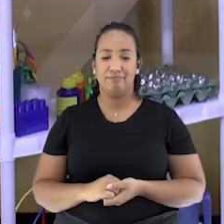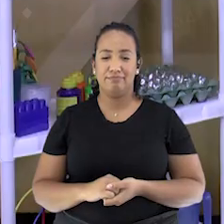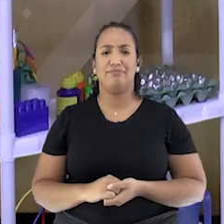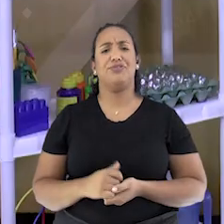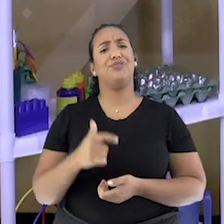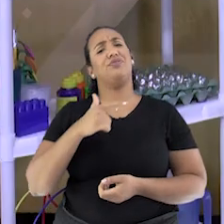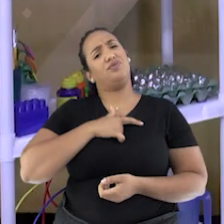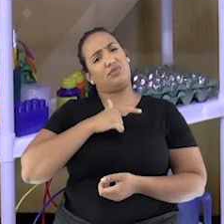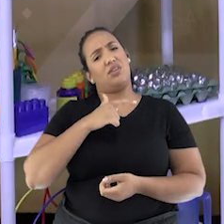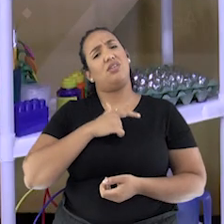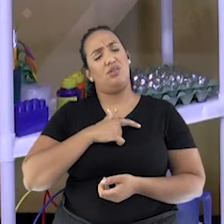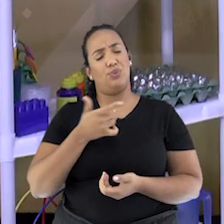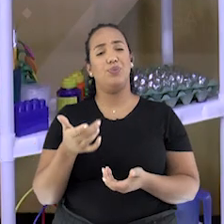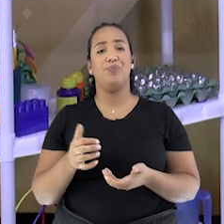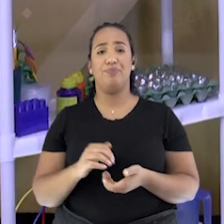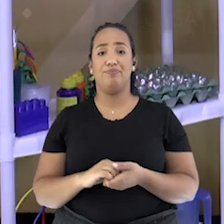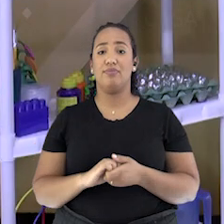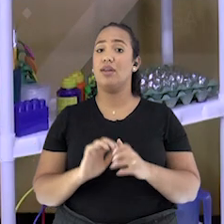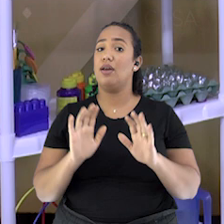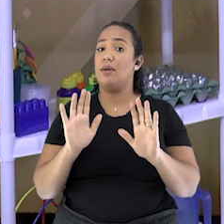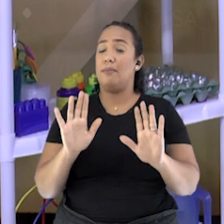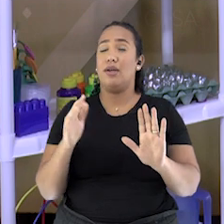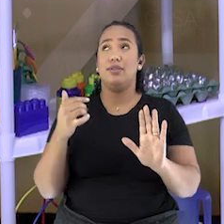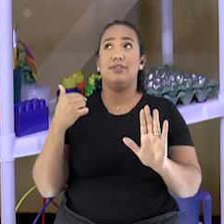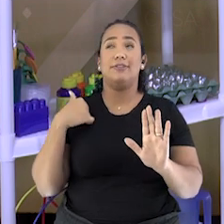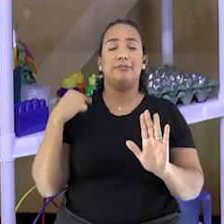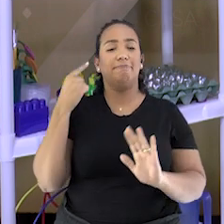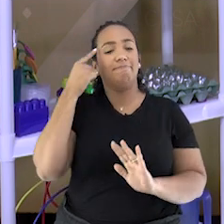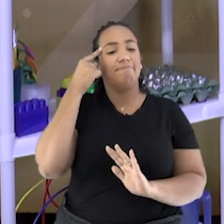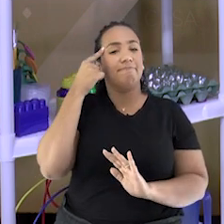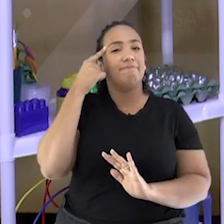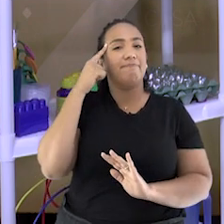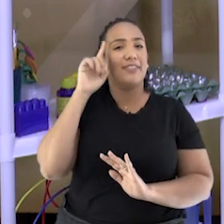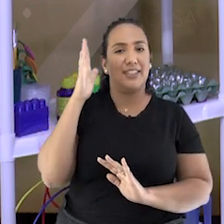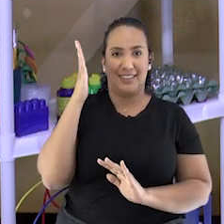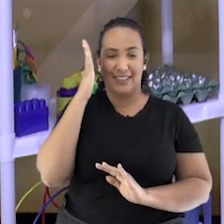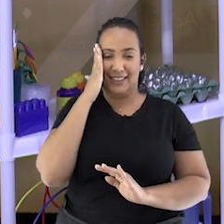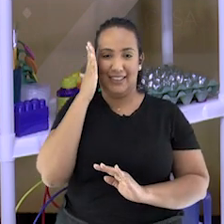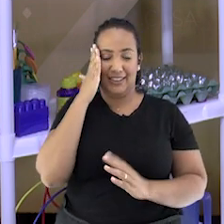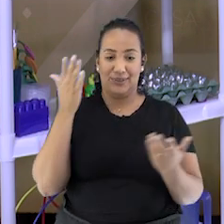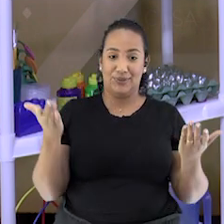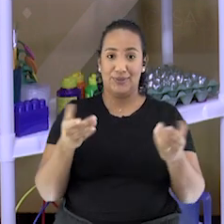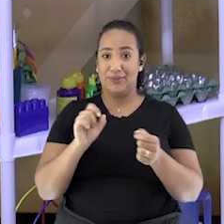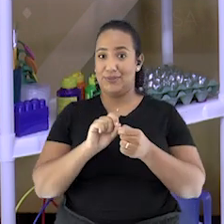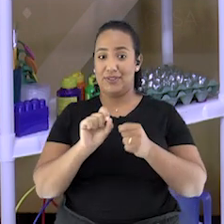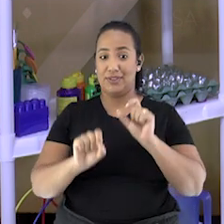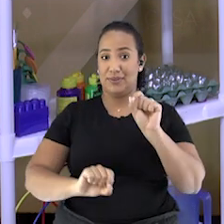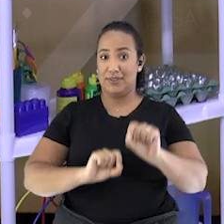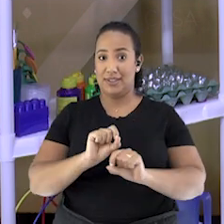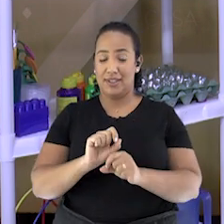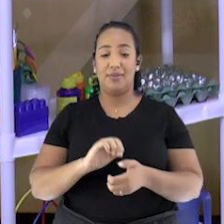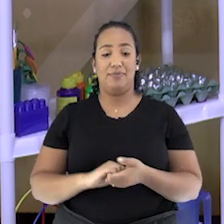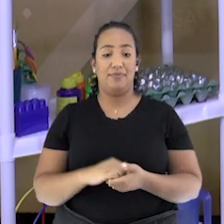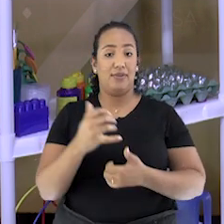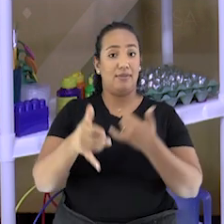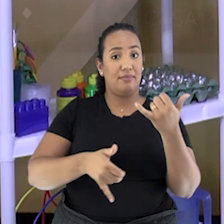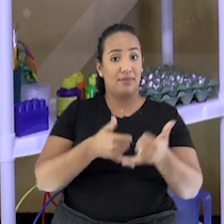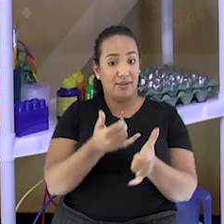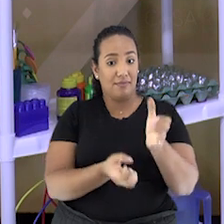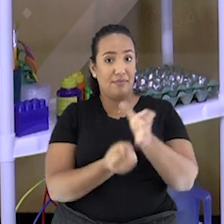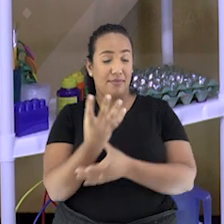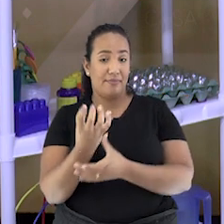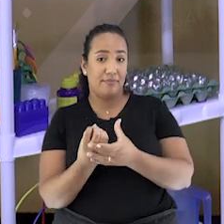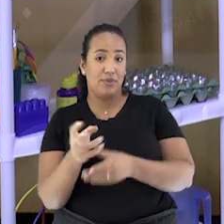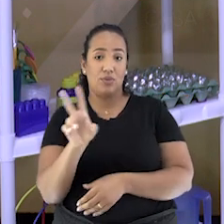Que coisa terrível! Mas depois disso, eu tive uma ideia. Já sei o que faremos hoje. Vamos produzir brincadeiras